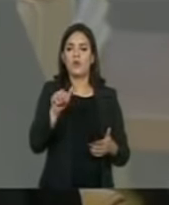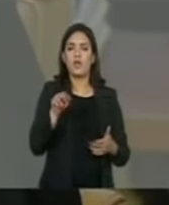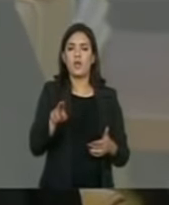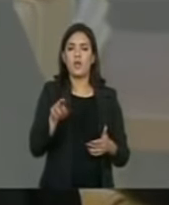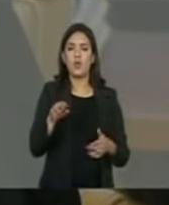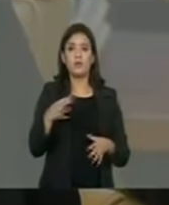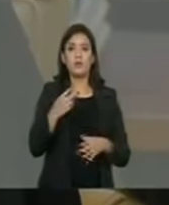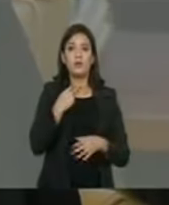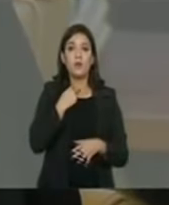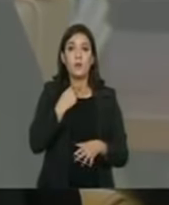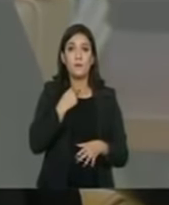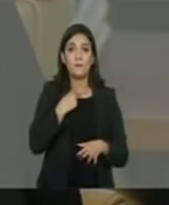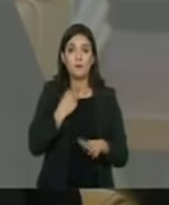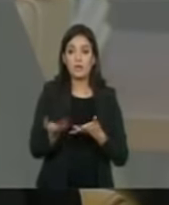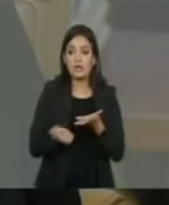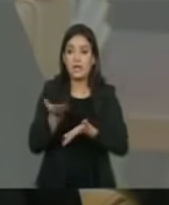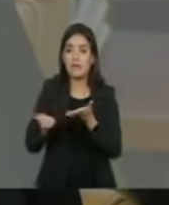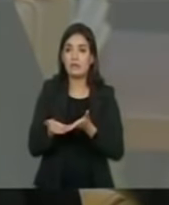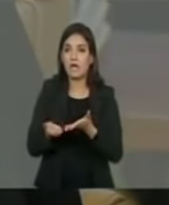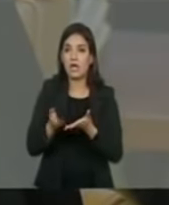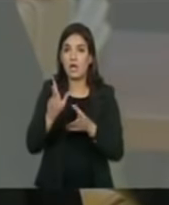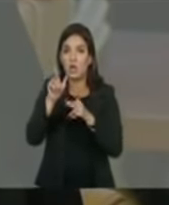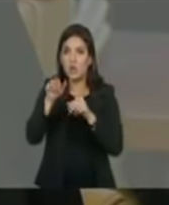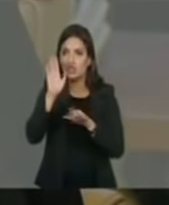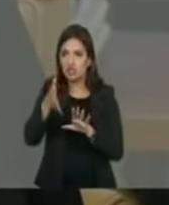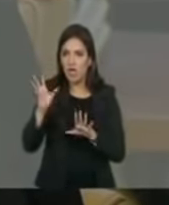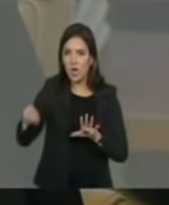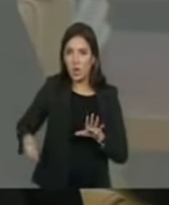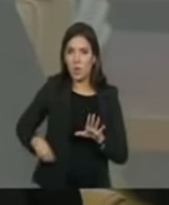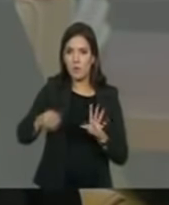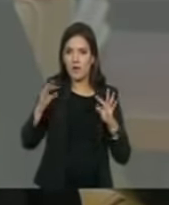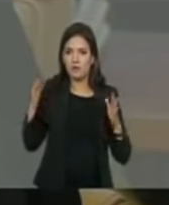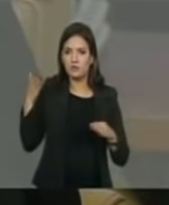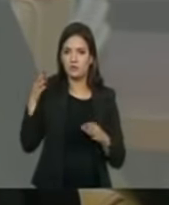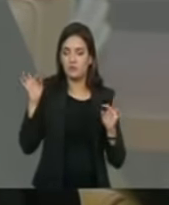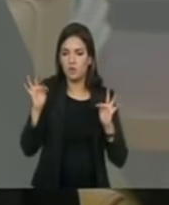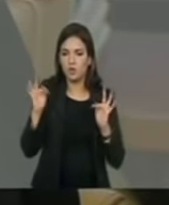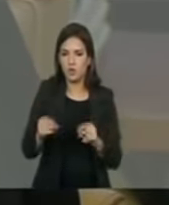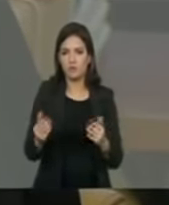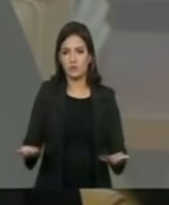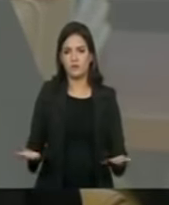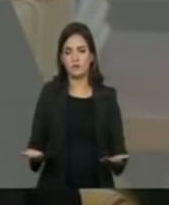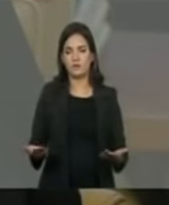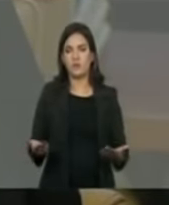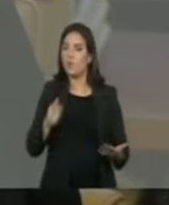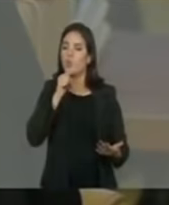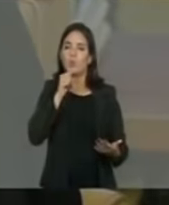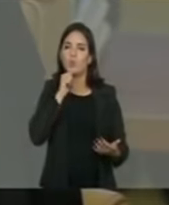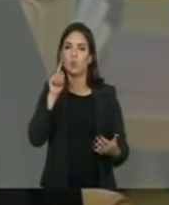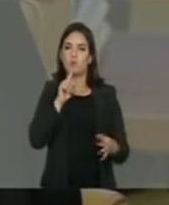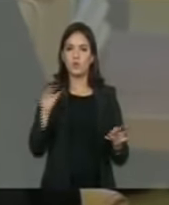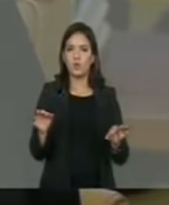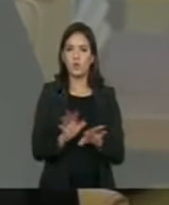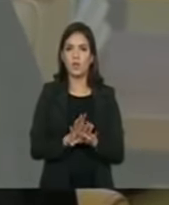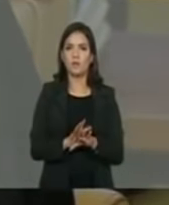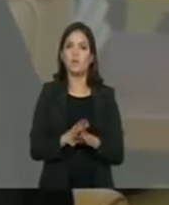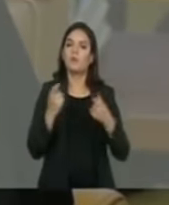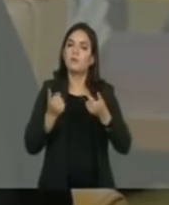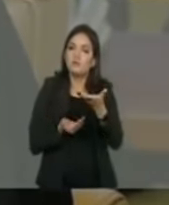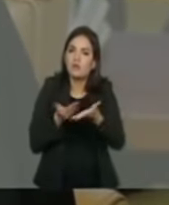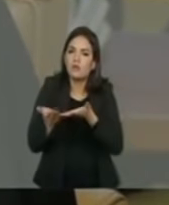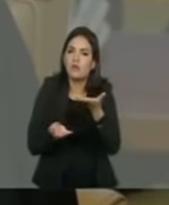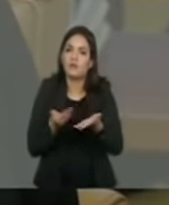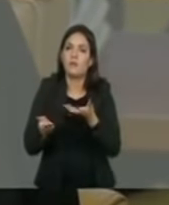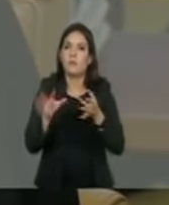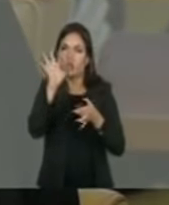estes já houvessem sido condenados definitivamente por sentença do poder judiciário menciona aqui nesses